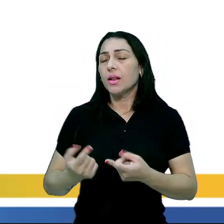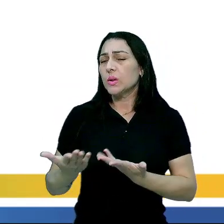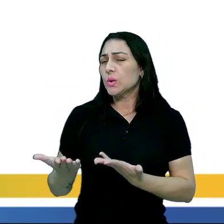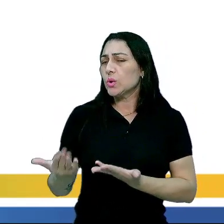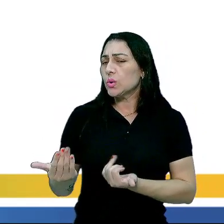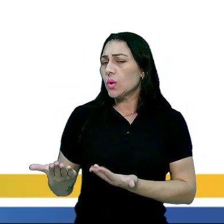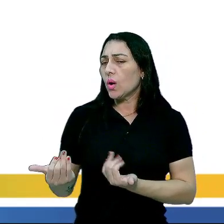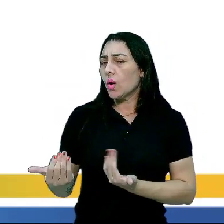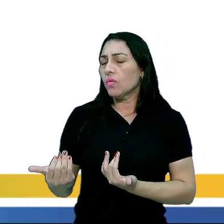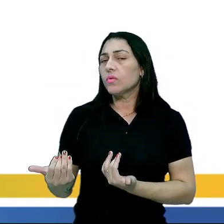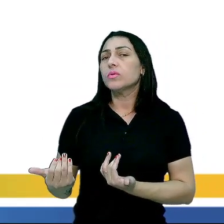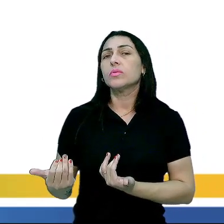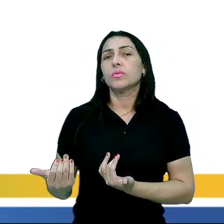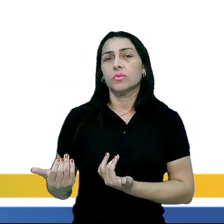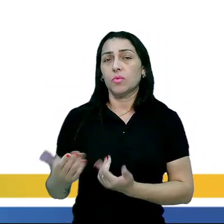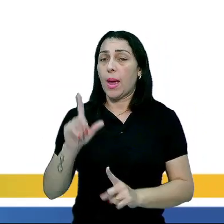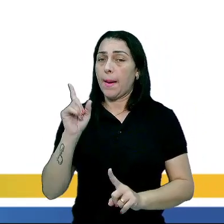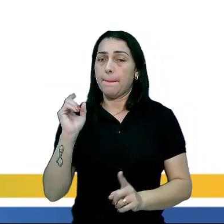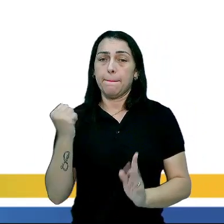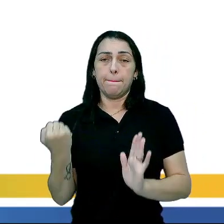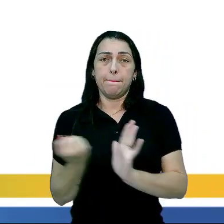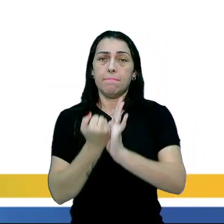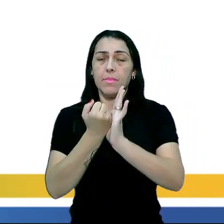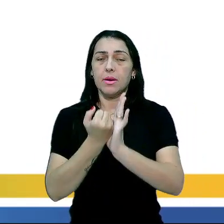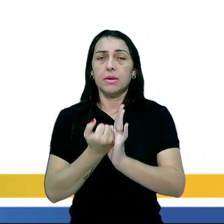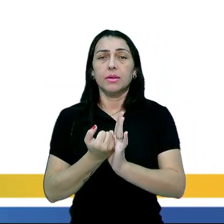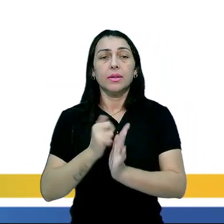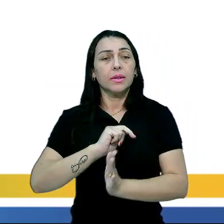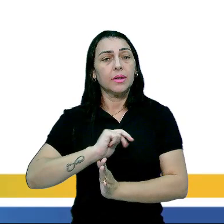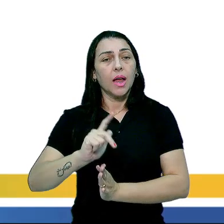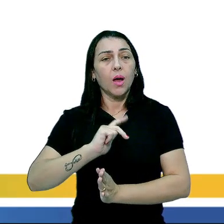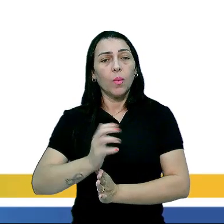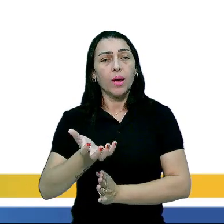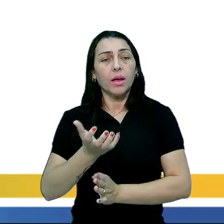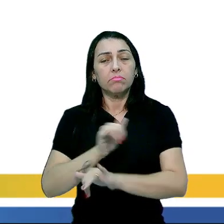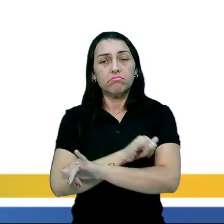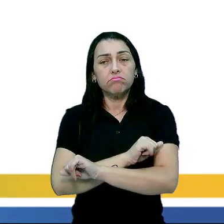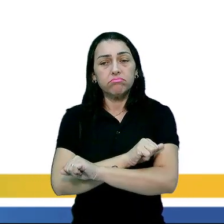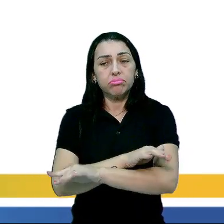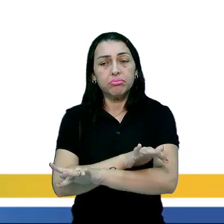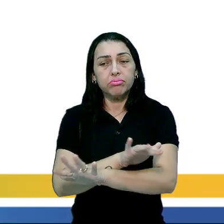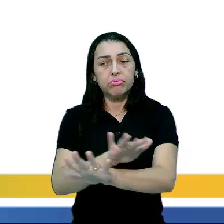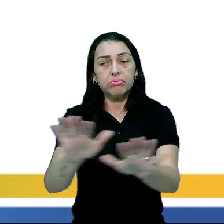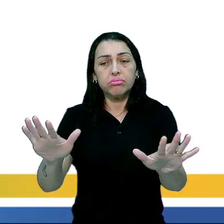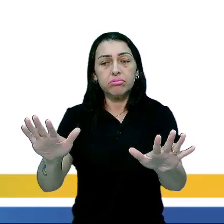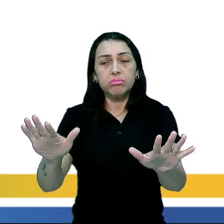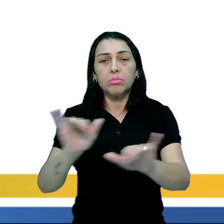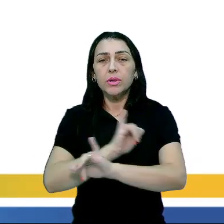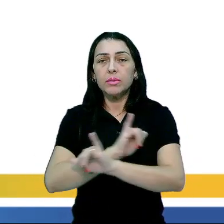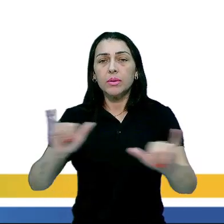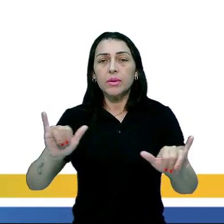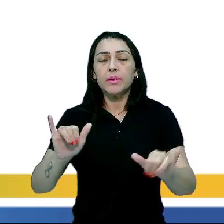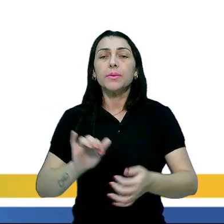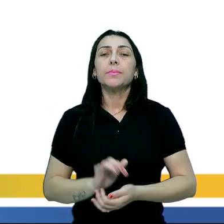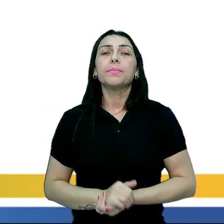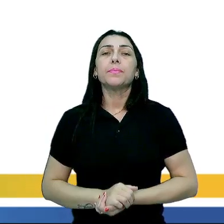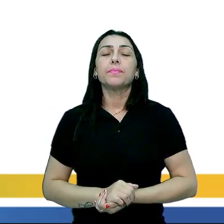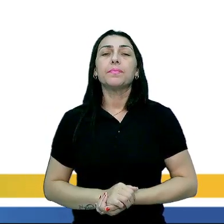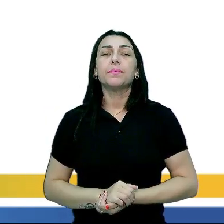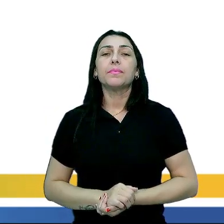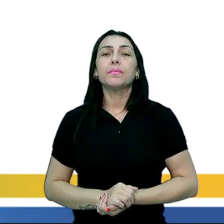aí a juventude não é a marca registrada que está querendo ser difundida por essa propaganda.